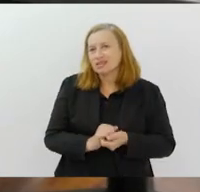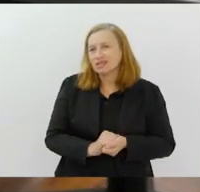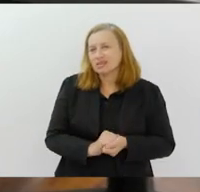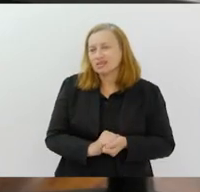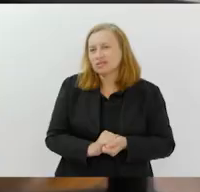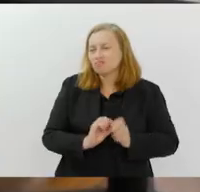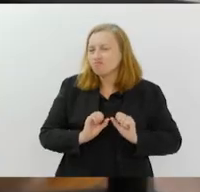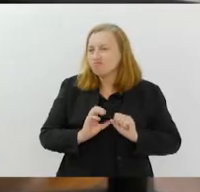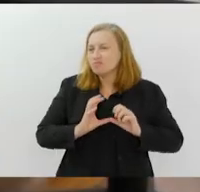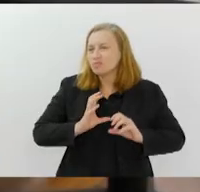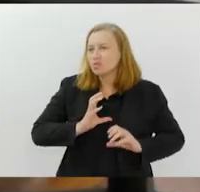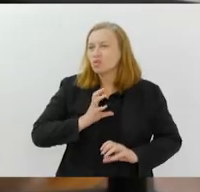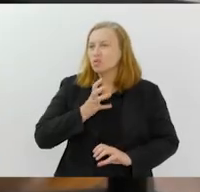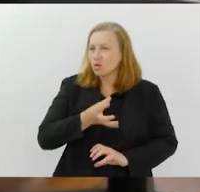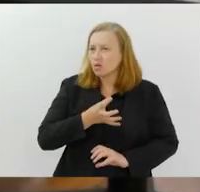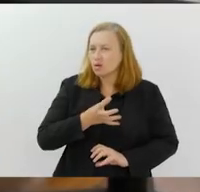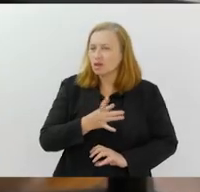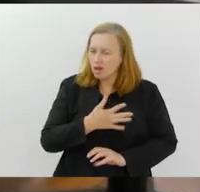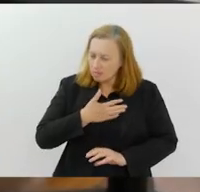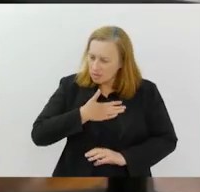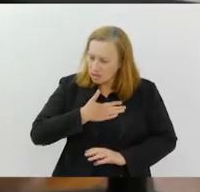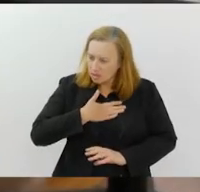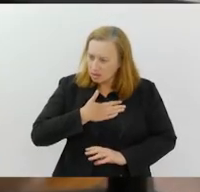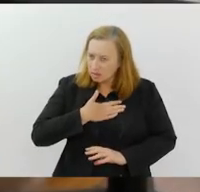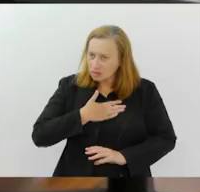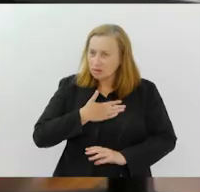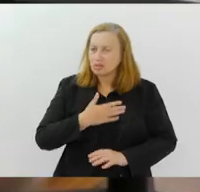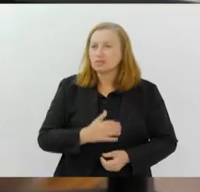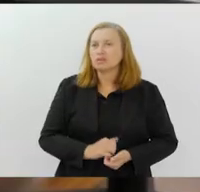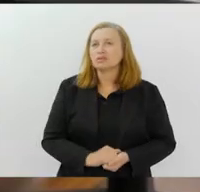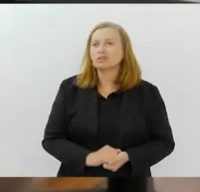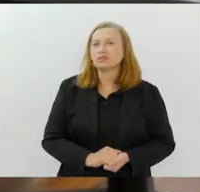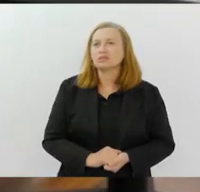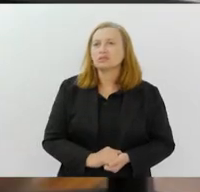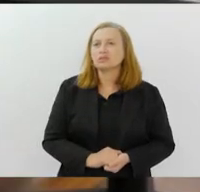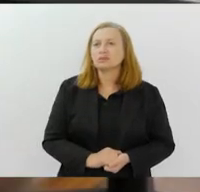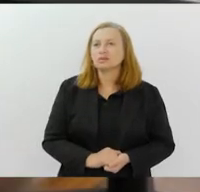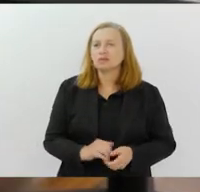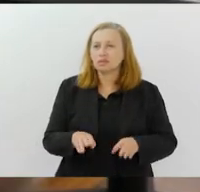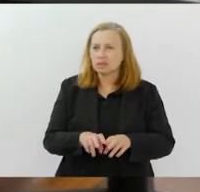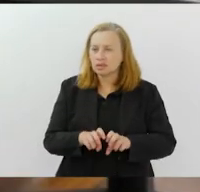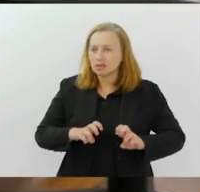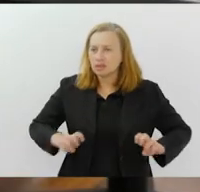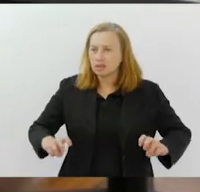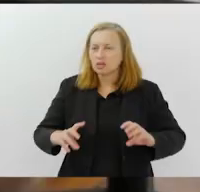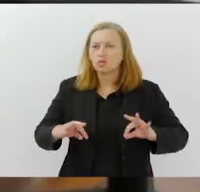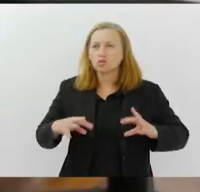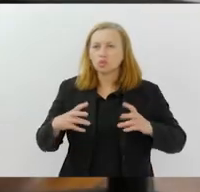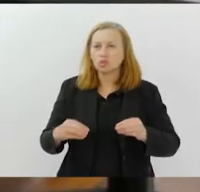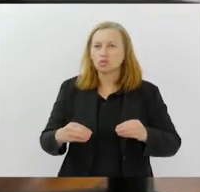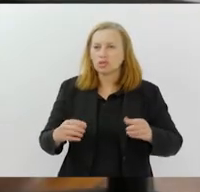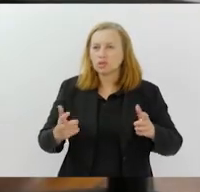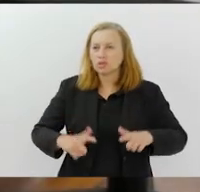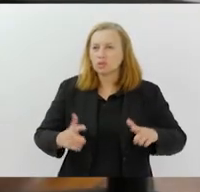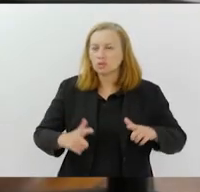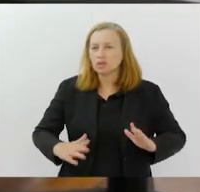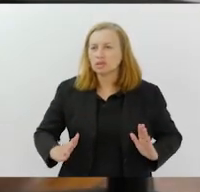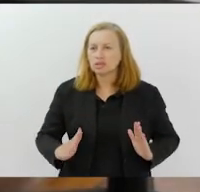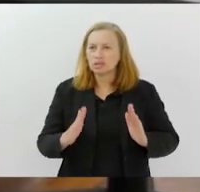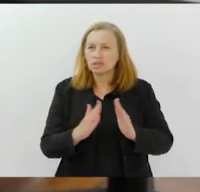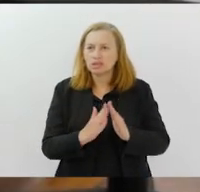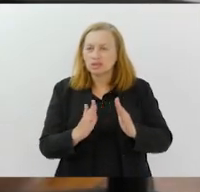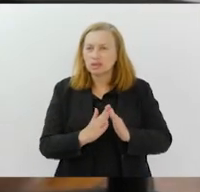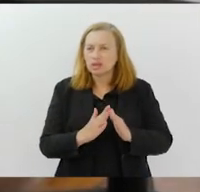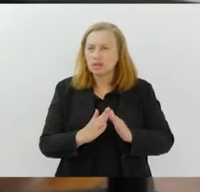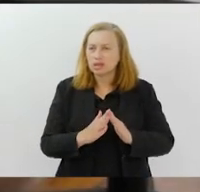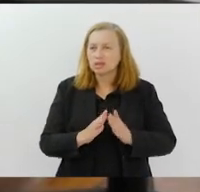encoraja principalmente a mim de tornar essa mesa todo esse ambiente toda essa casa numa espécie de